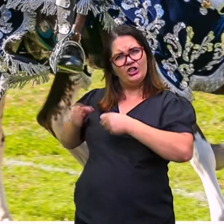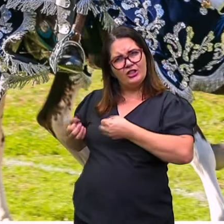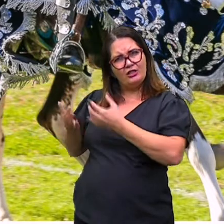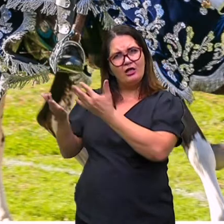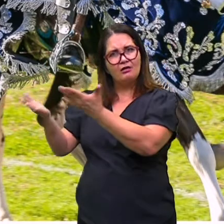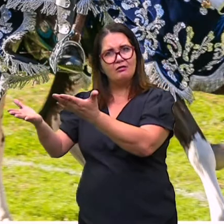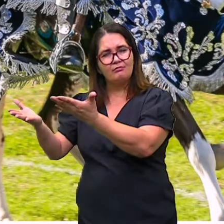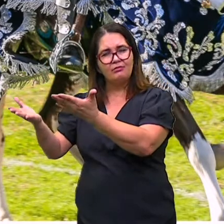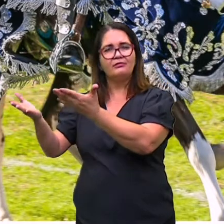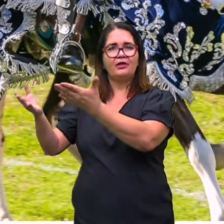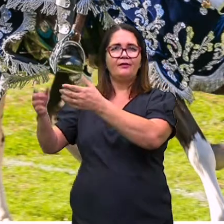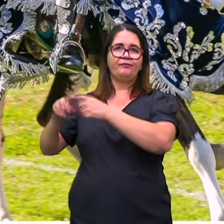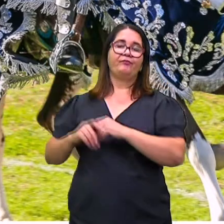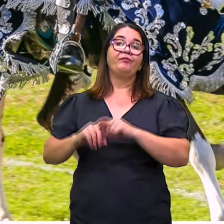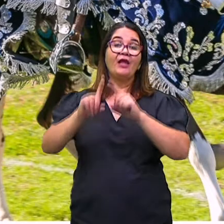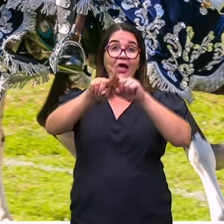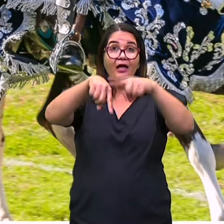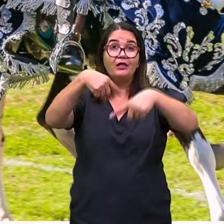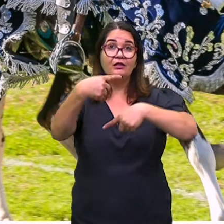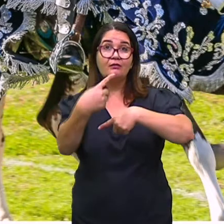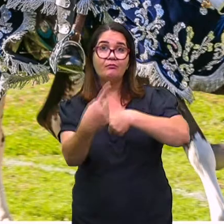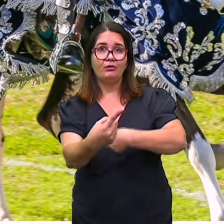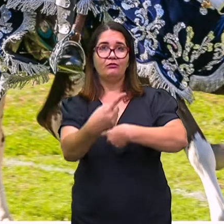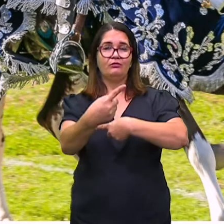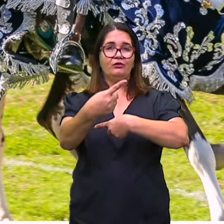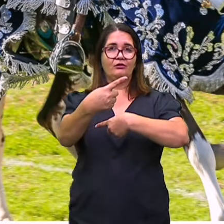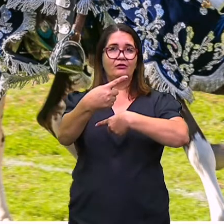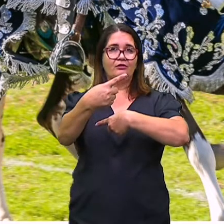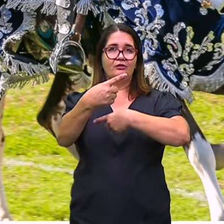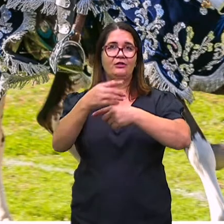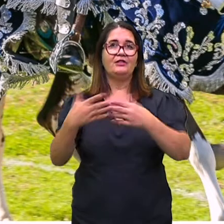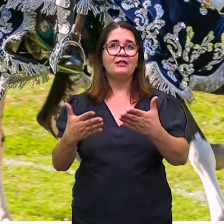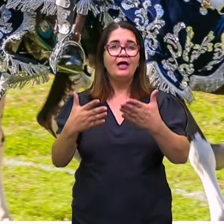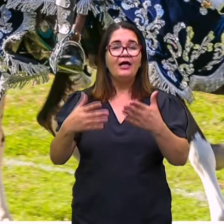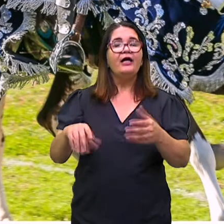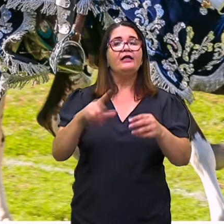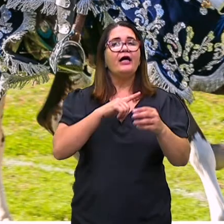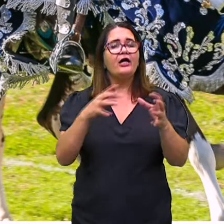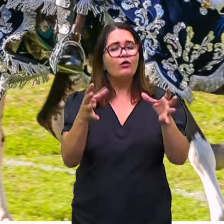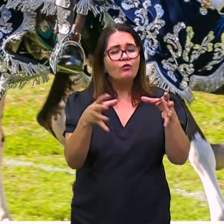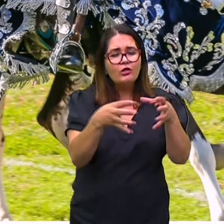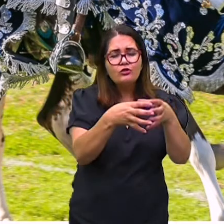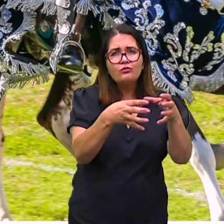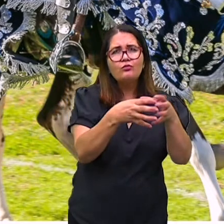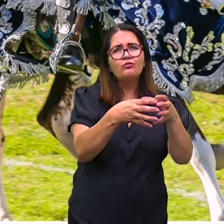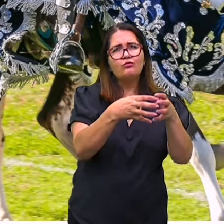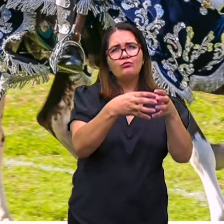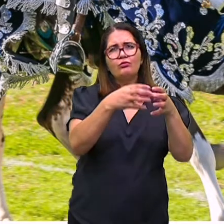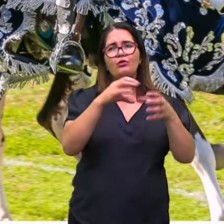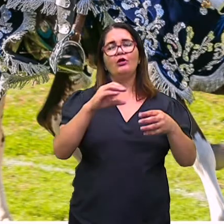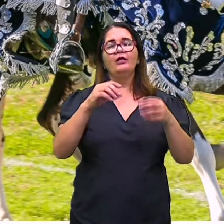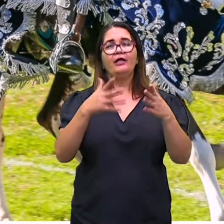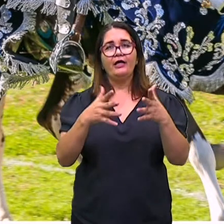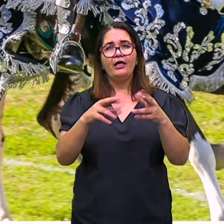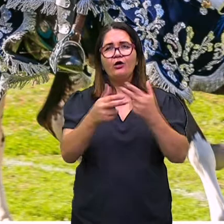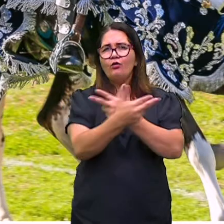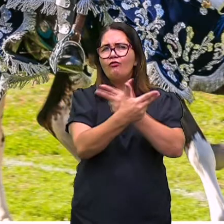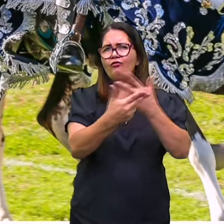horas da manhã, a banda de couros, formada por um saxofonista, seguido de vários meninos,